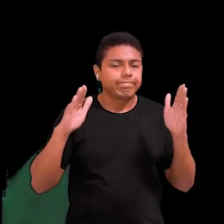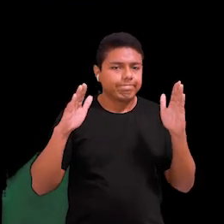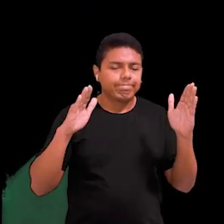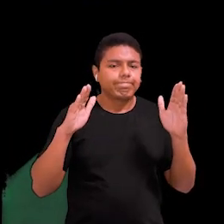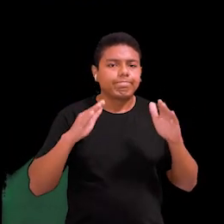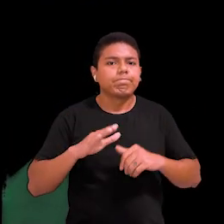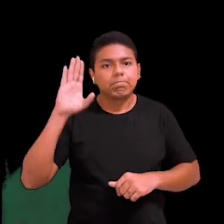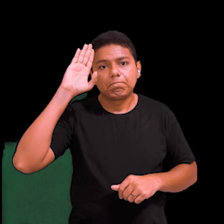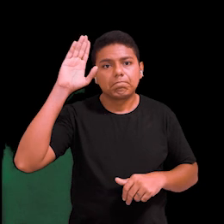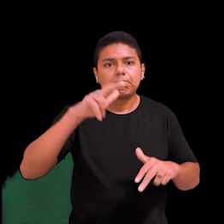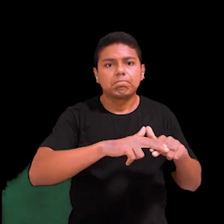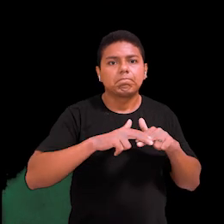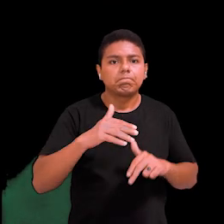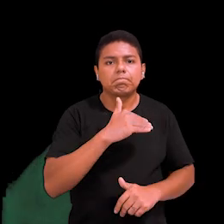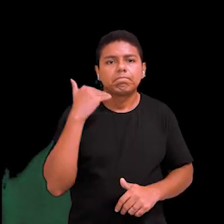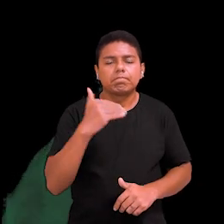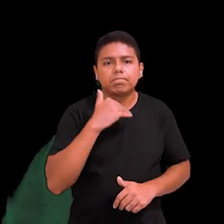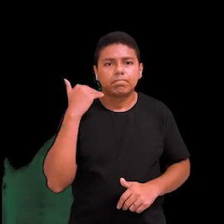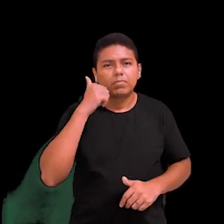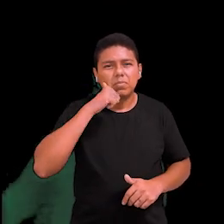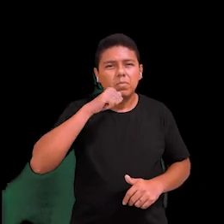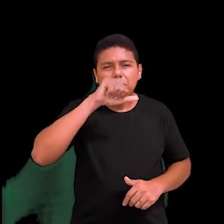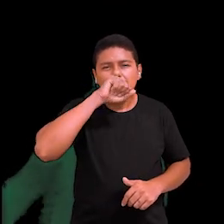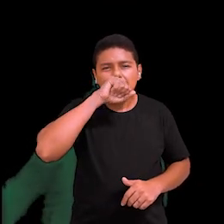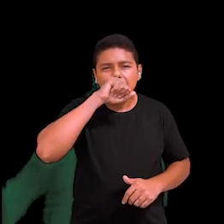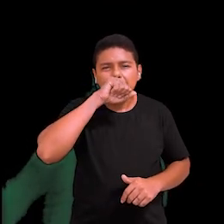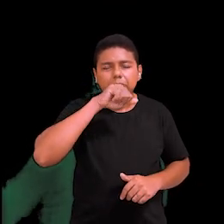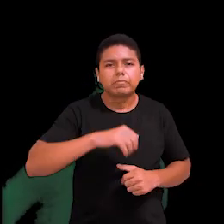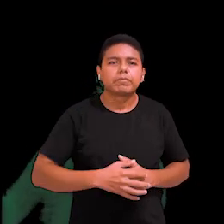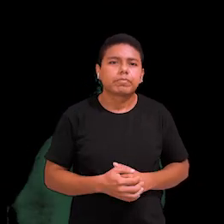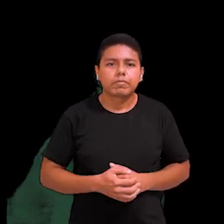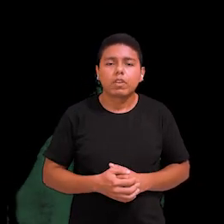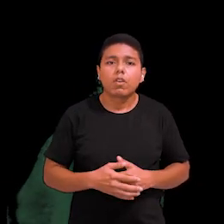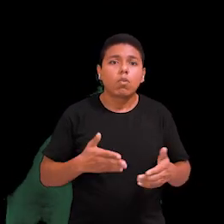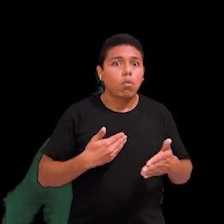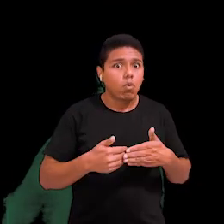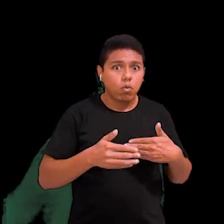hipertensivas e infecções puerperais como as principais causas de mortalidade materna.